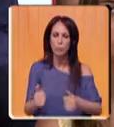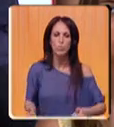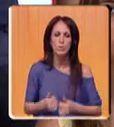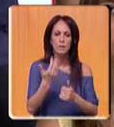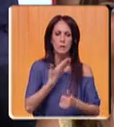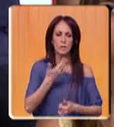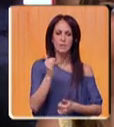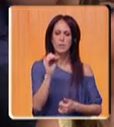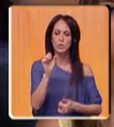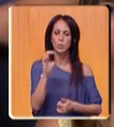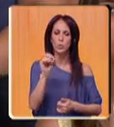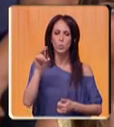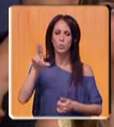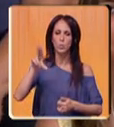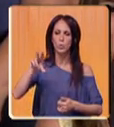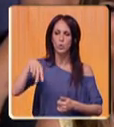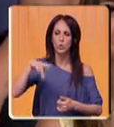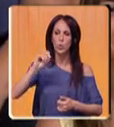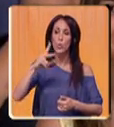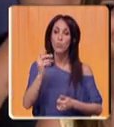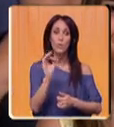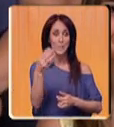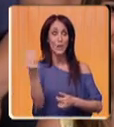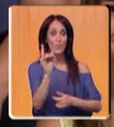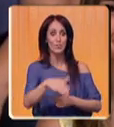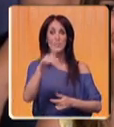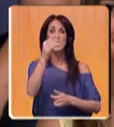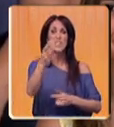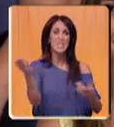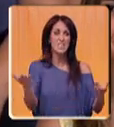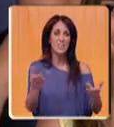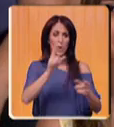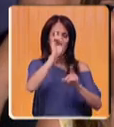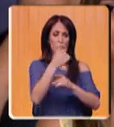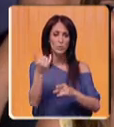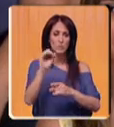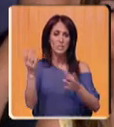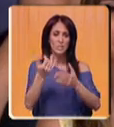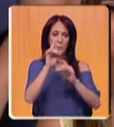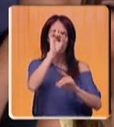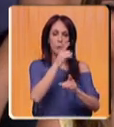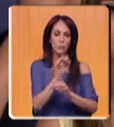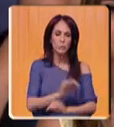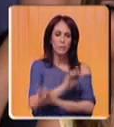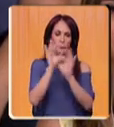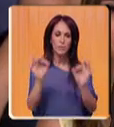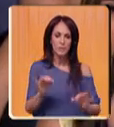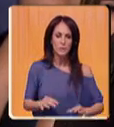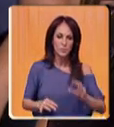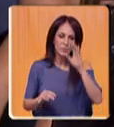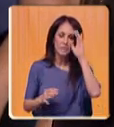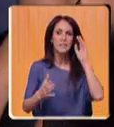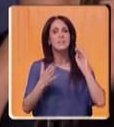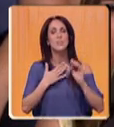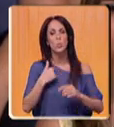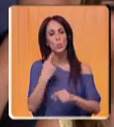o Diogo Novo. Que é novo. Tem 20 anos. Tem 20 anos. Mas é um professor extraordinário e que me faz